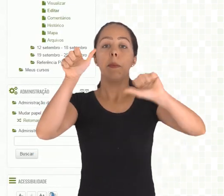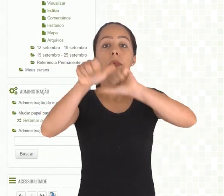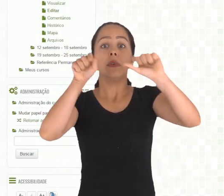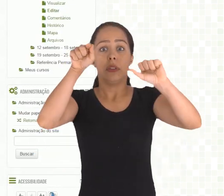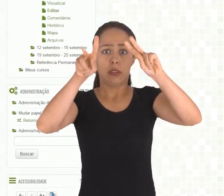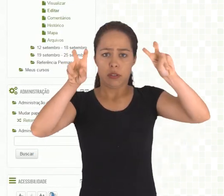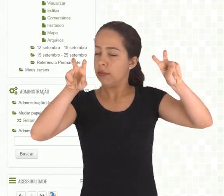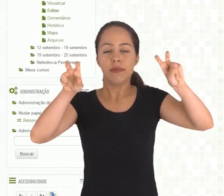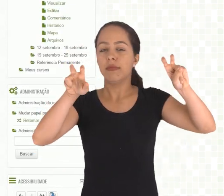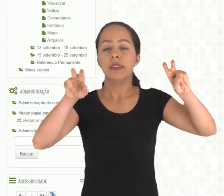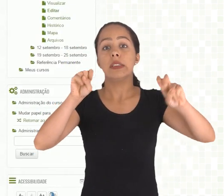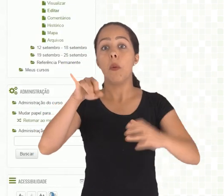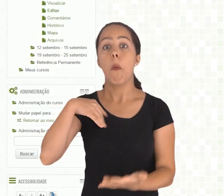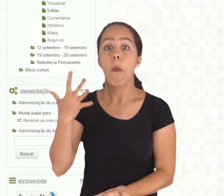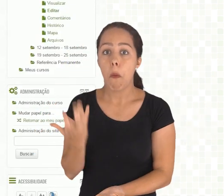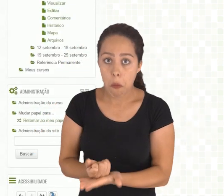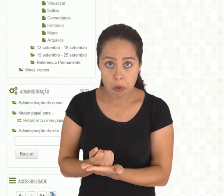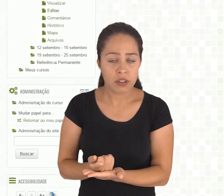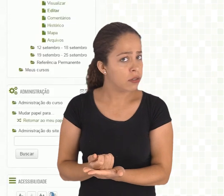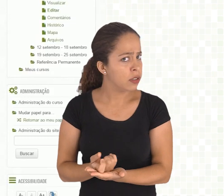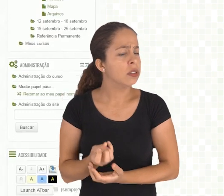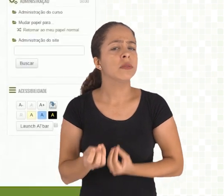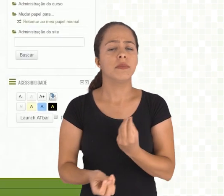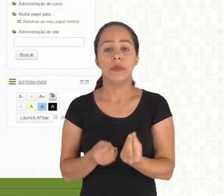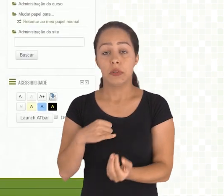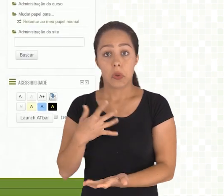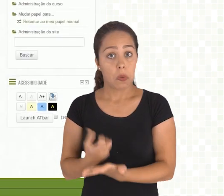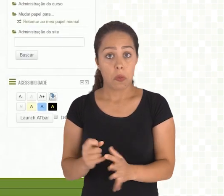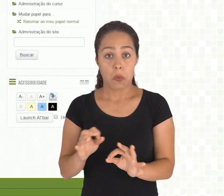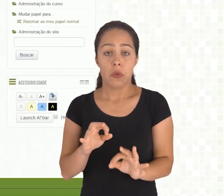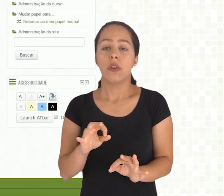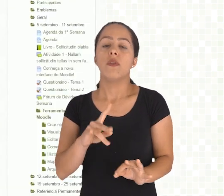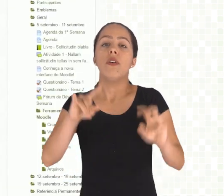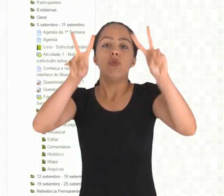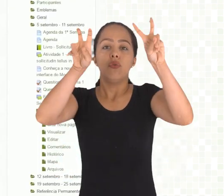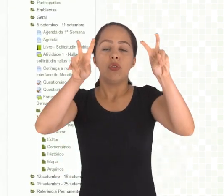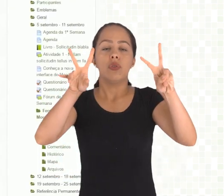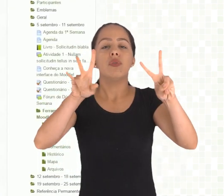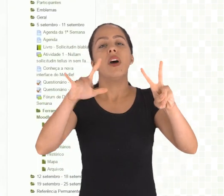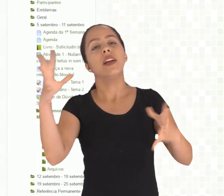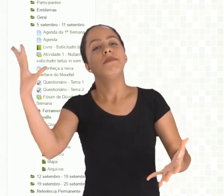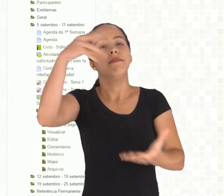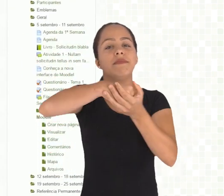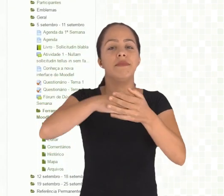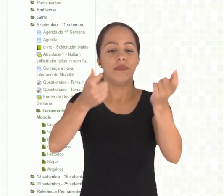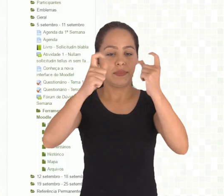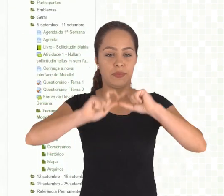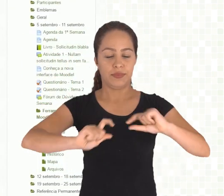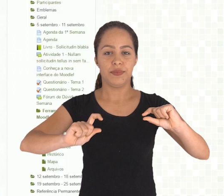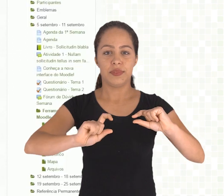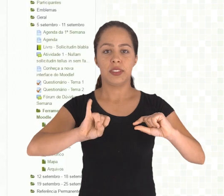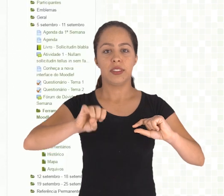ele transforma não só o visual mas não salvar o que ele faz ela coloca tudo que é